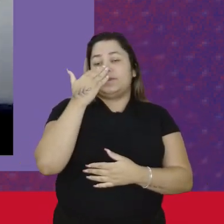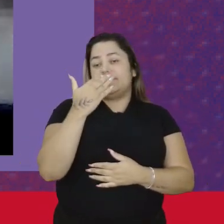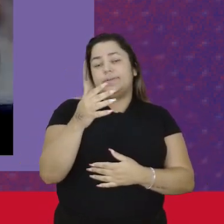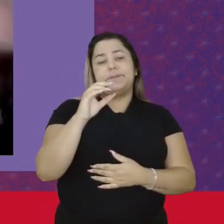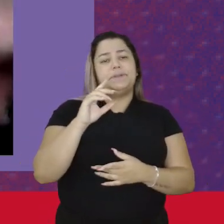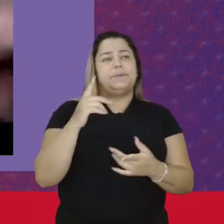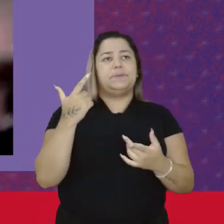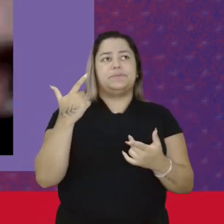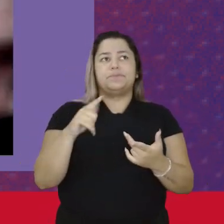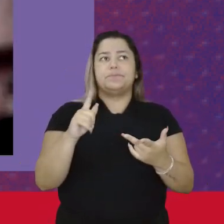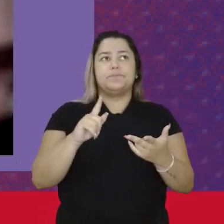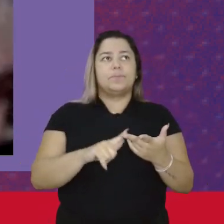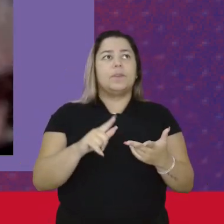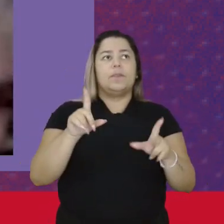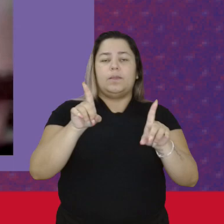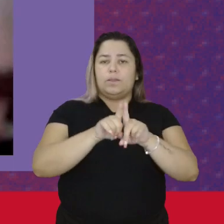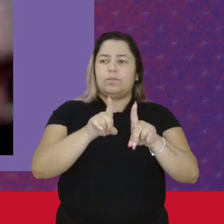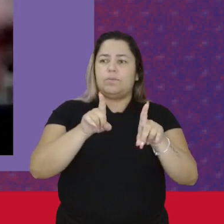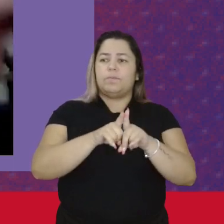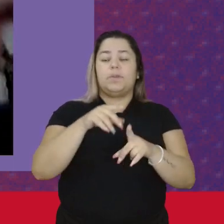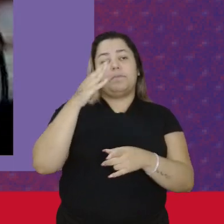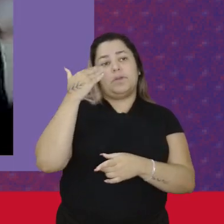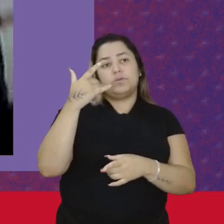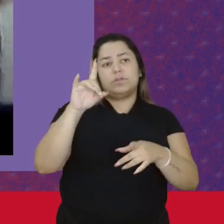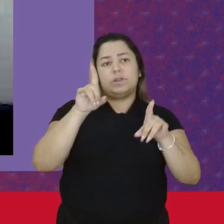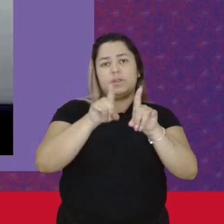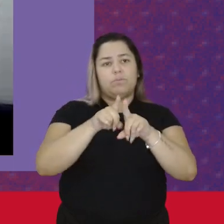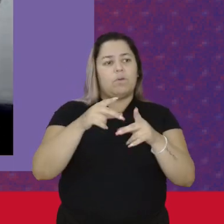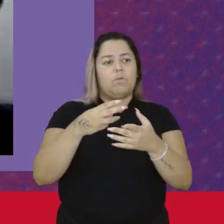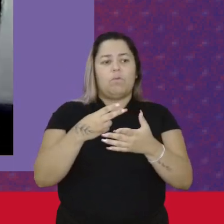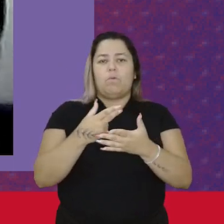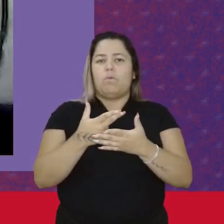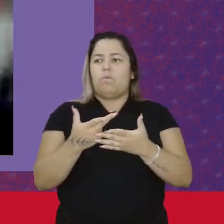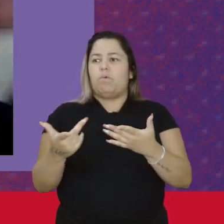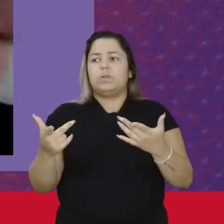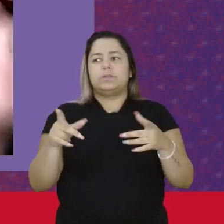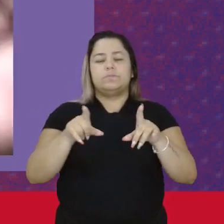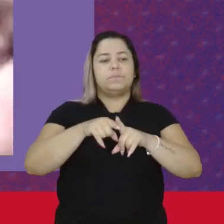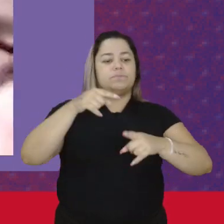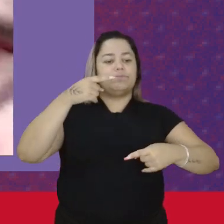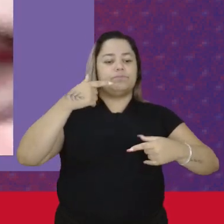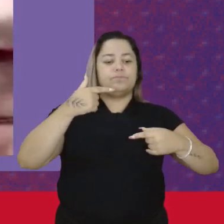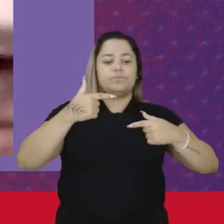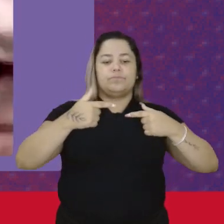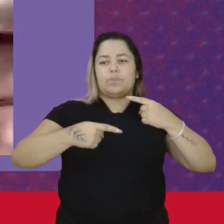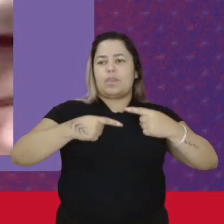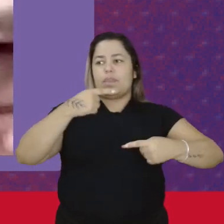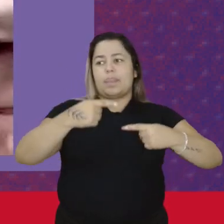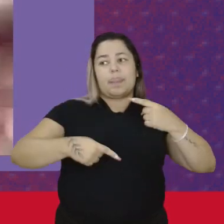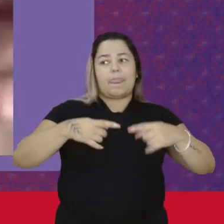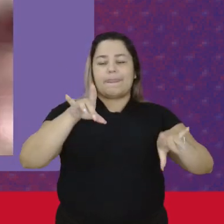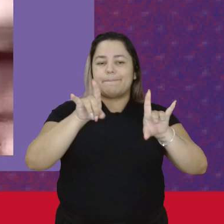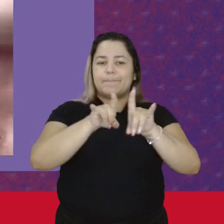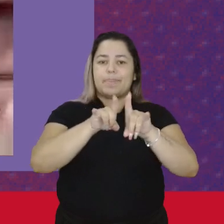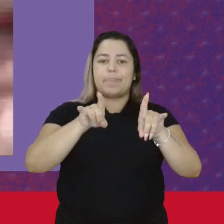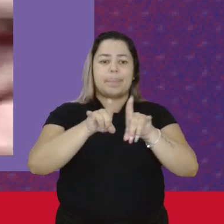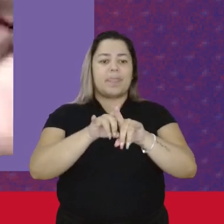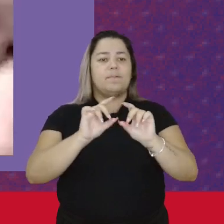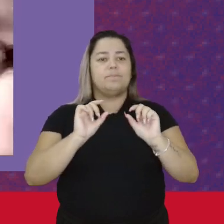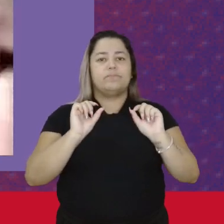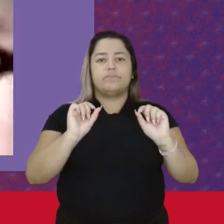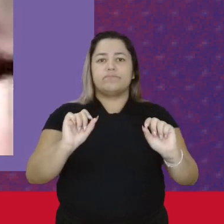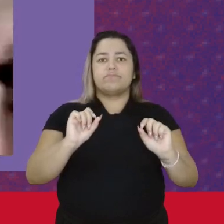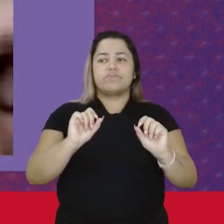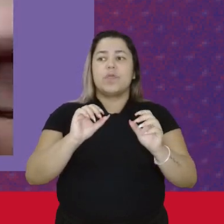ciências, e obviamente imaginem vocês um monte de pressão e de debate e de discriminação